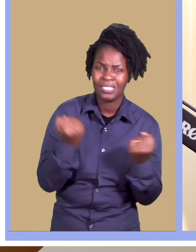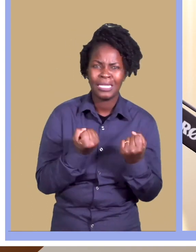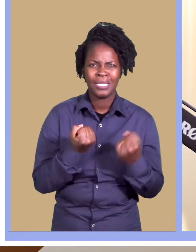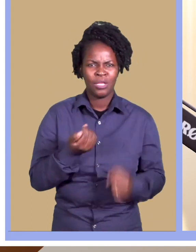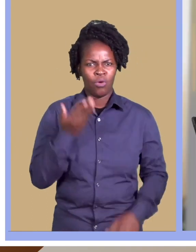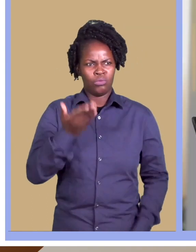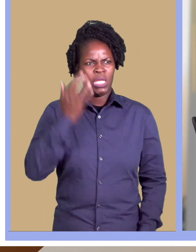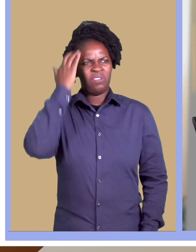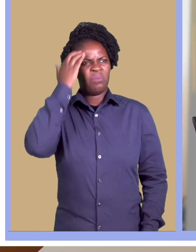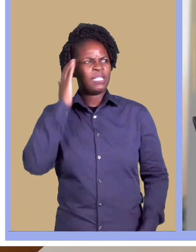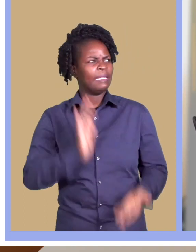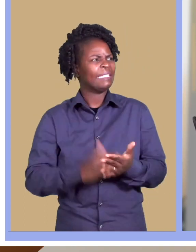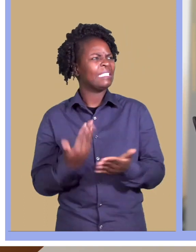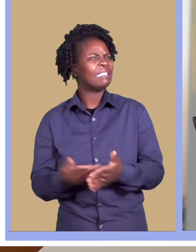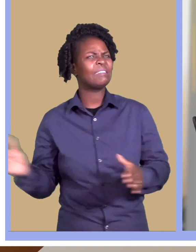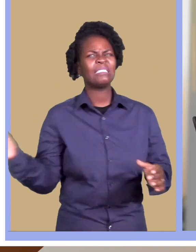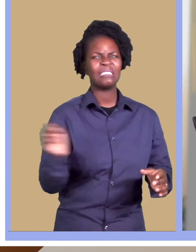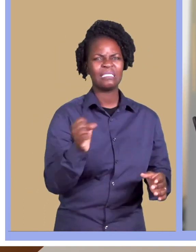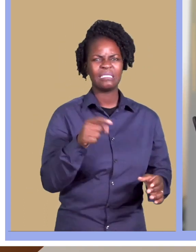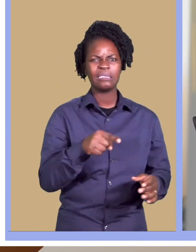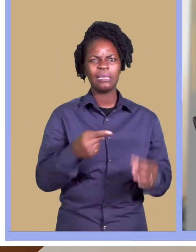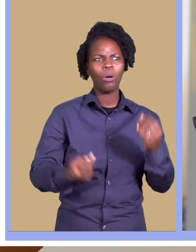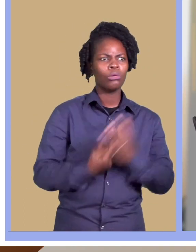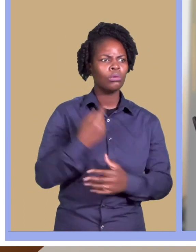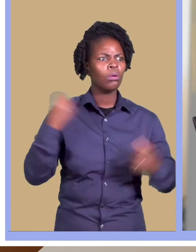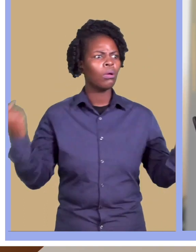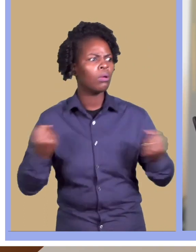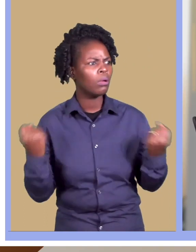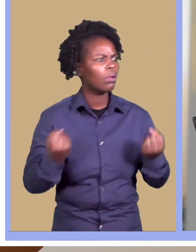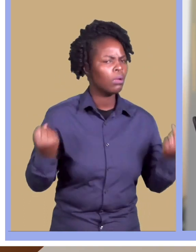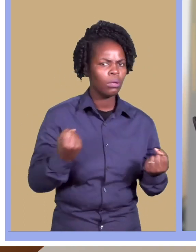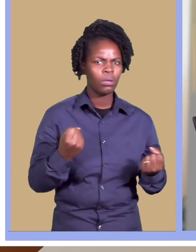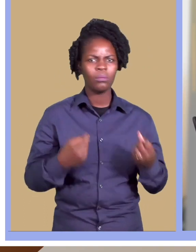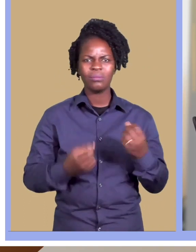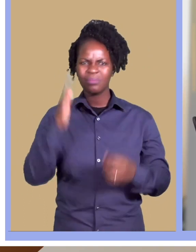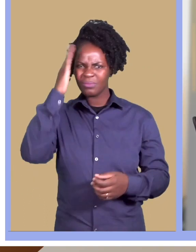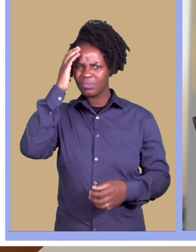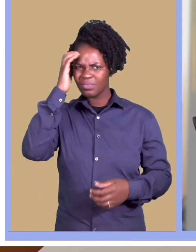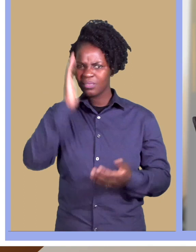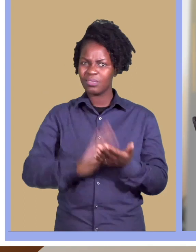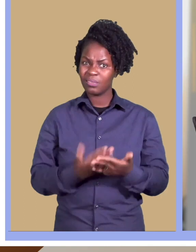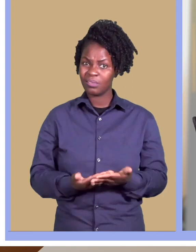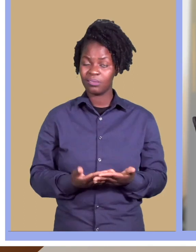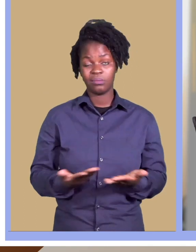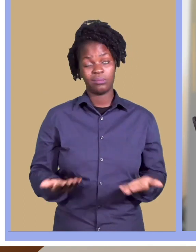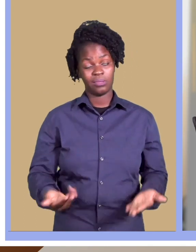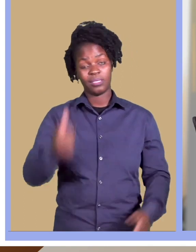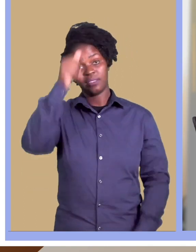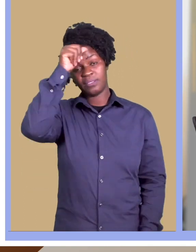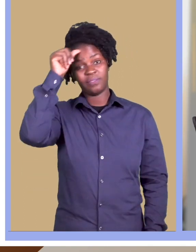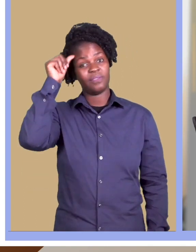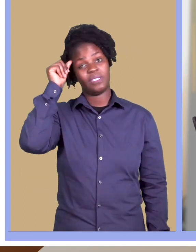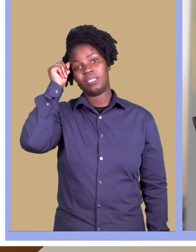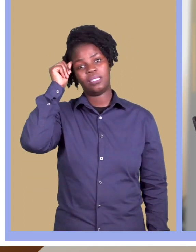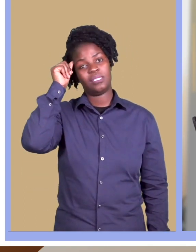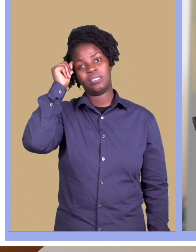pensar. É a última coisa. Então, e se nós começarmos a conversa daí, é capaz de nem o básico nós